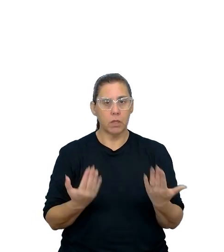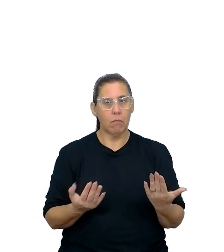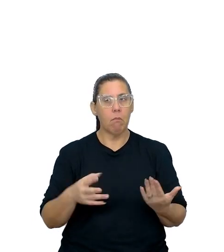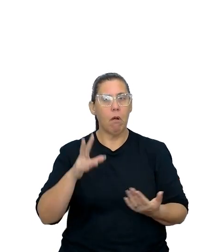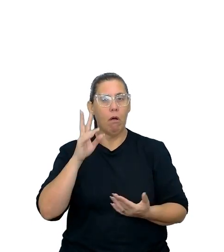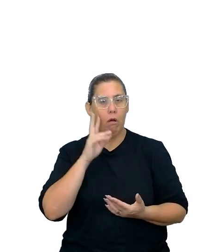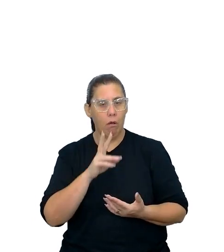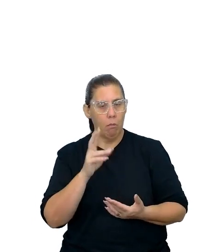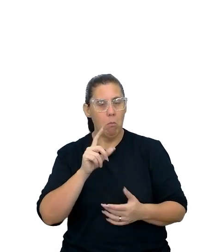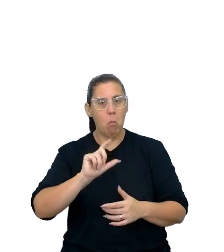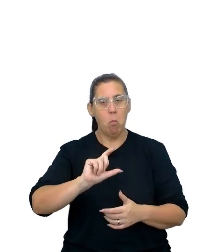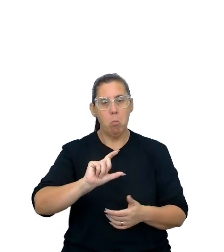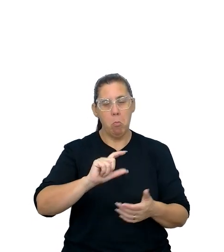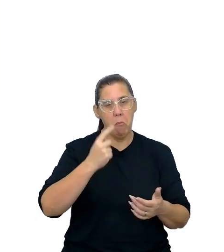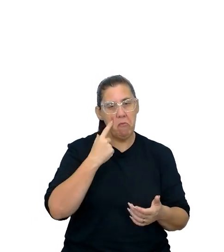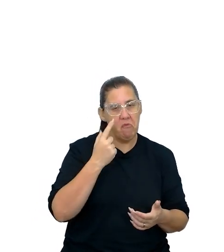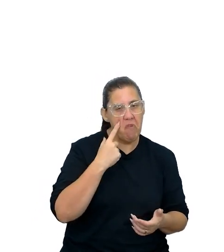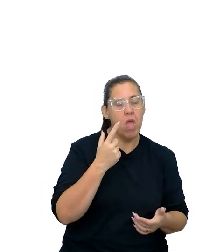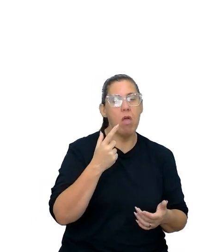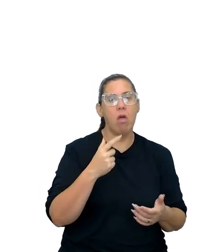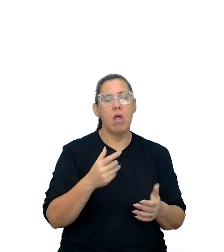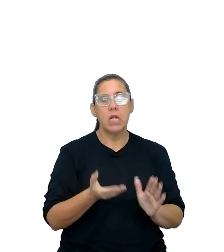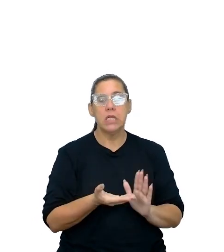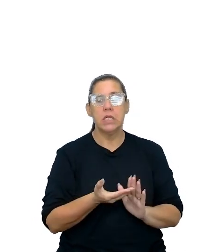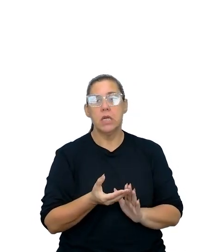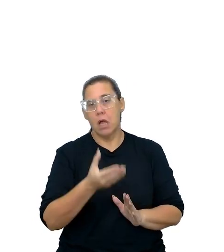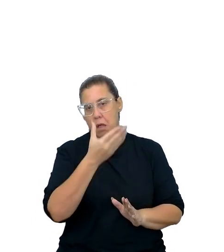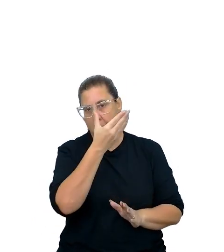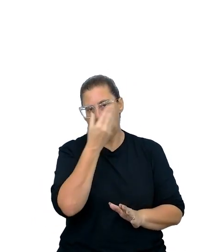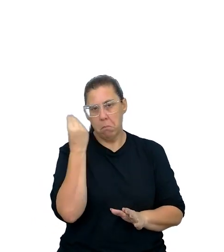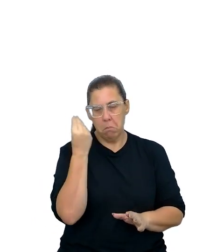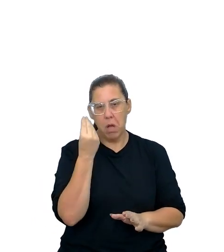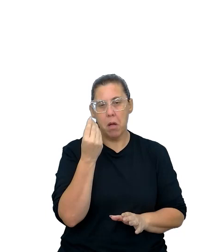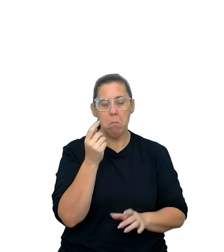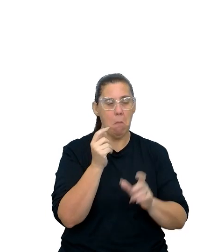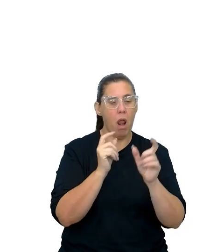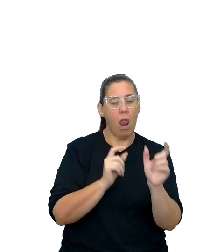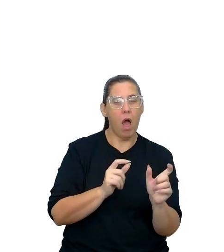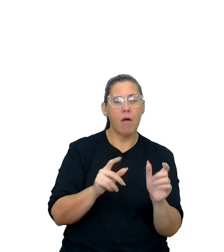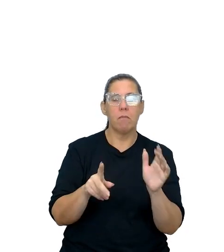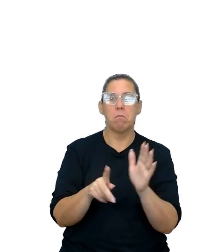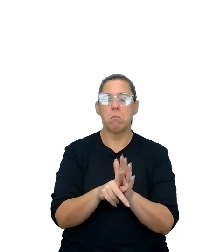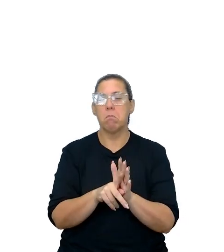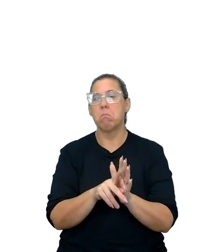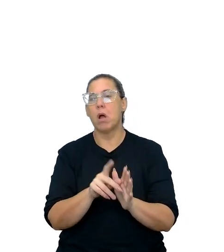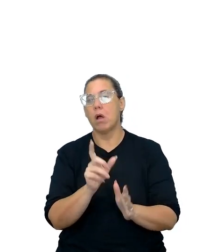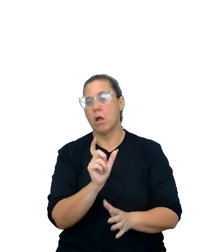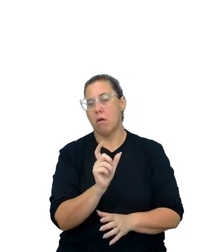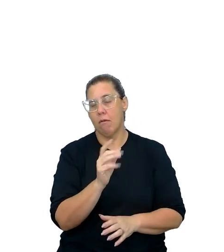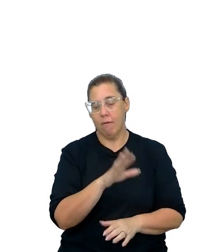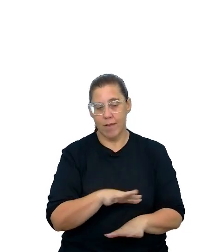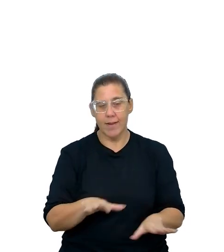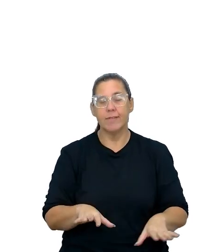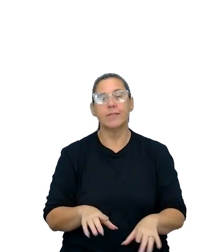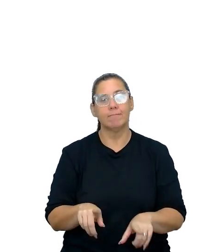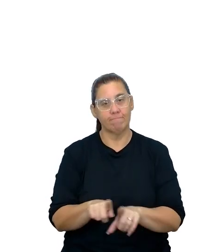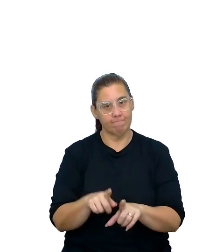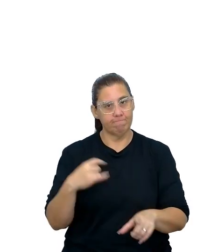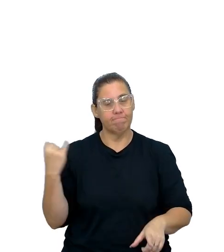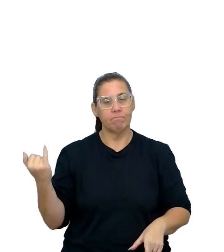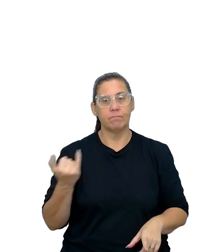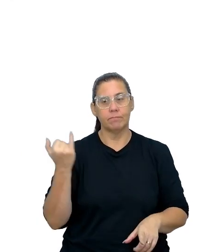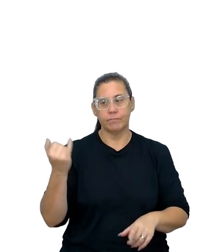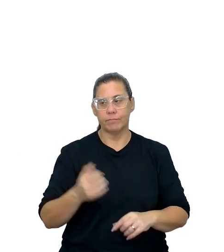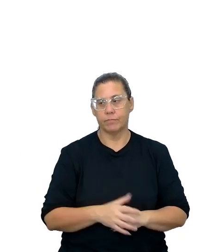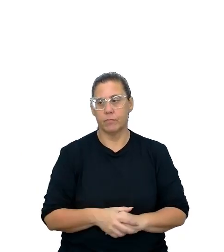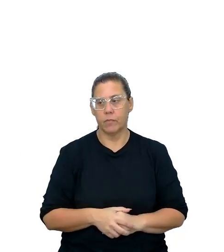repertoriar, né? Enriquecer o vocabulário das nossas crianças aí, tá? Que faz parte também. Então, seguindo.